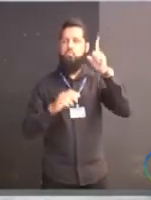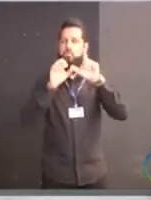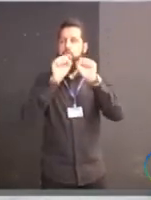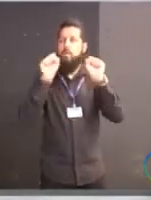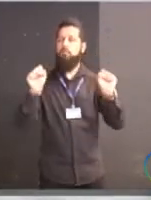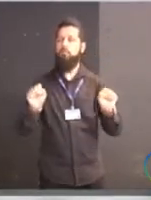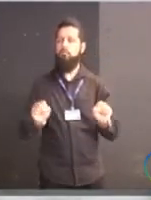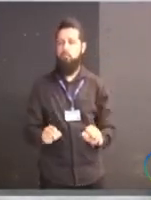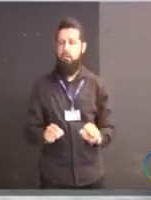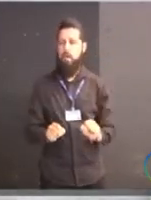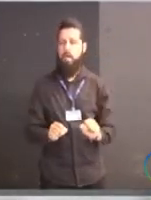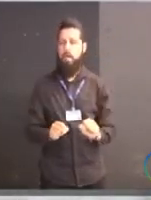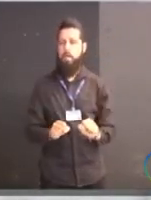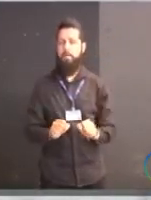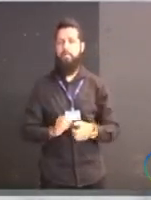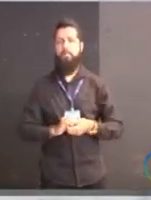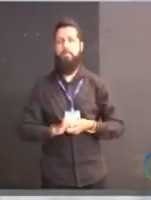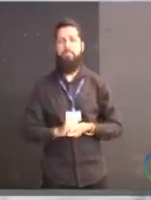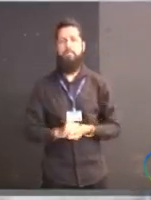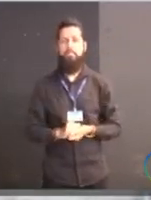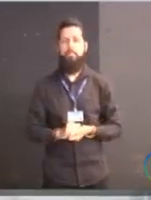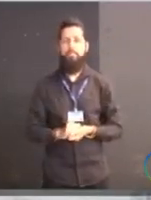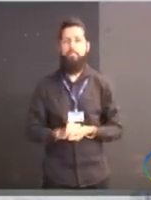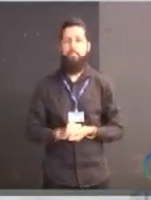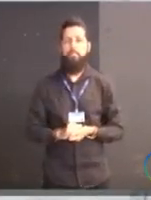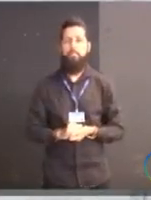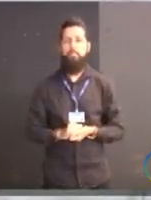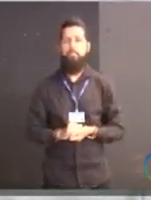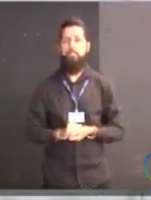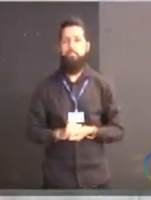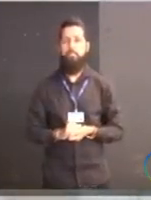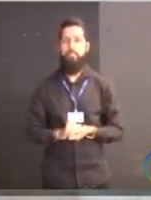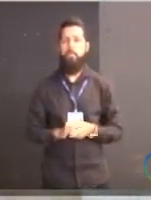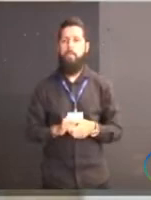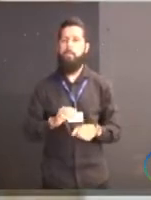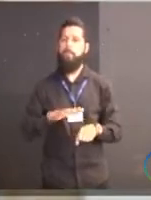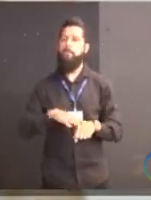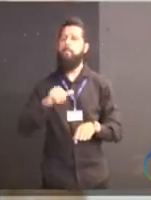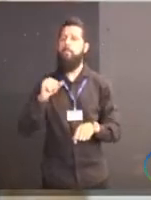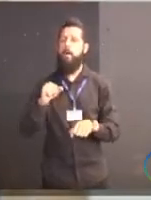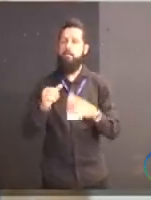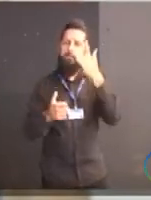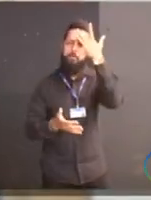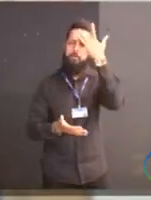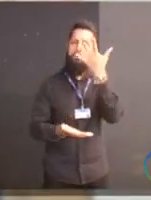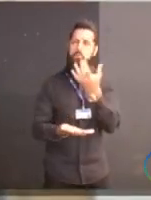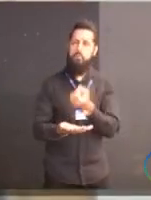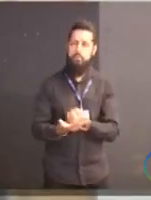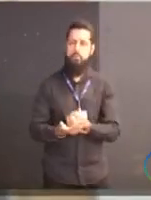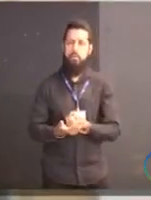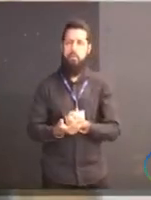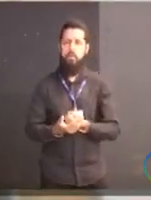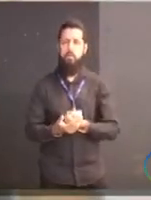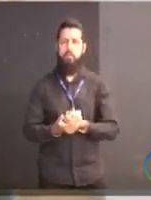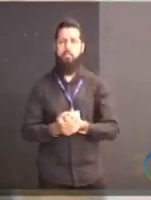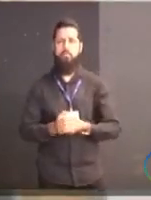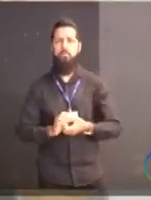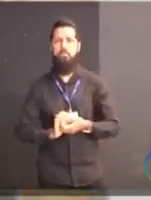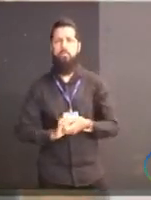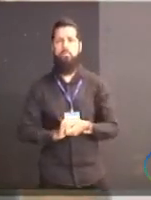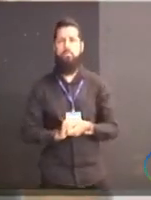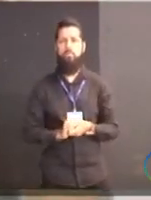temos à personalidade sublime de Jesus, mas consideramos-o como sendo o